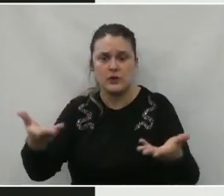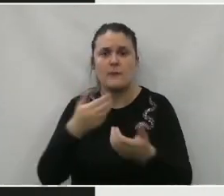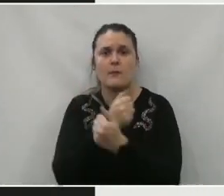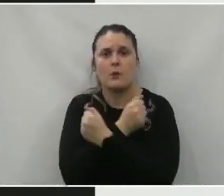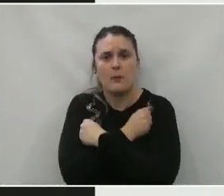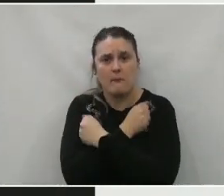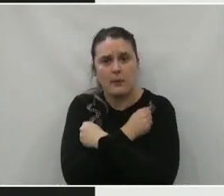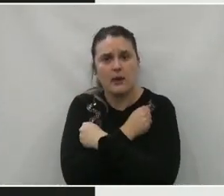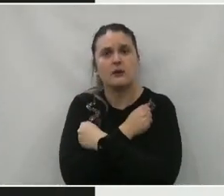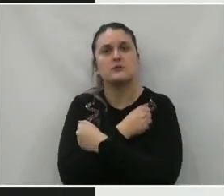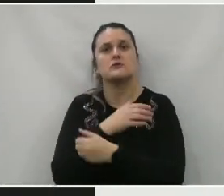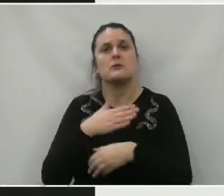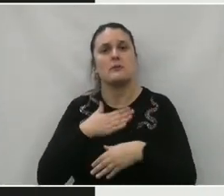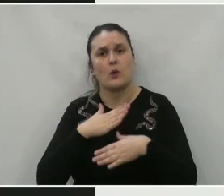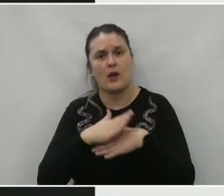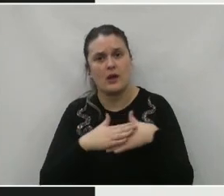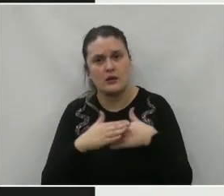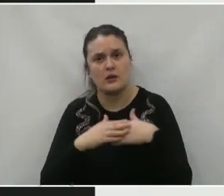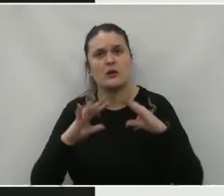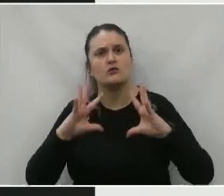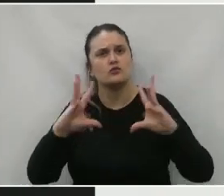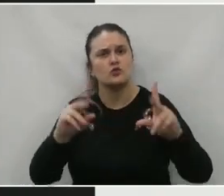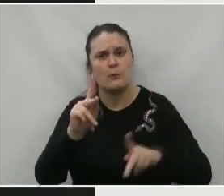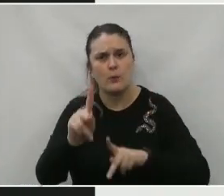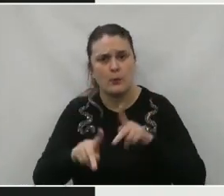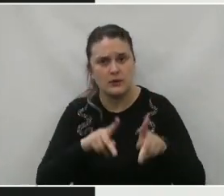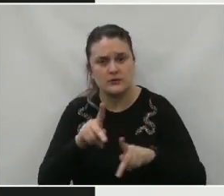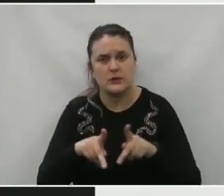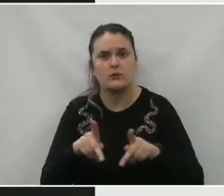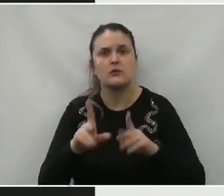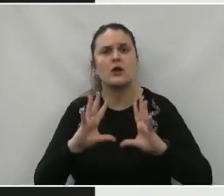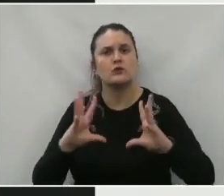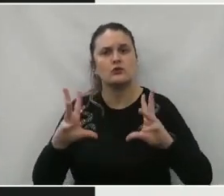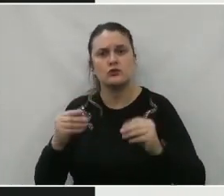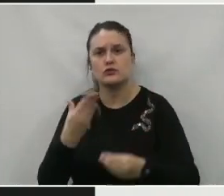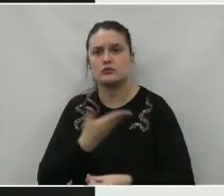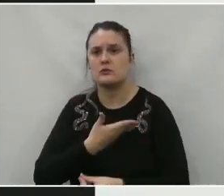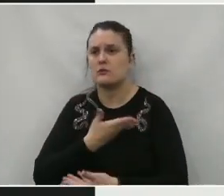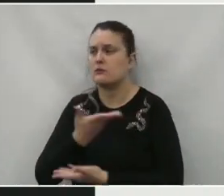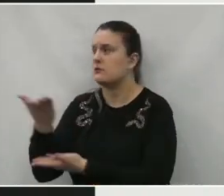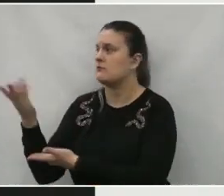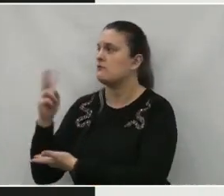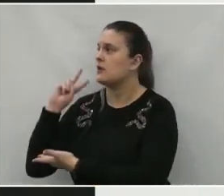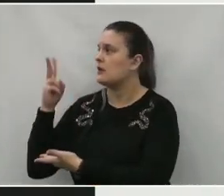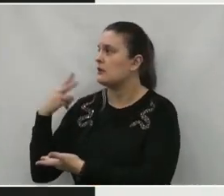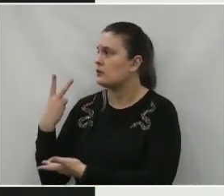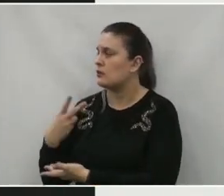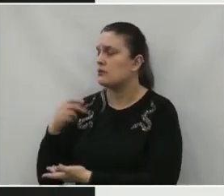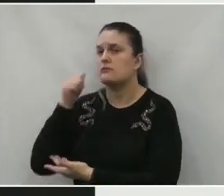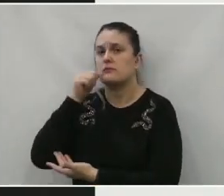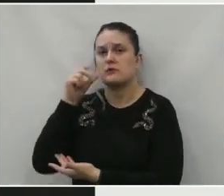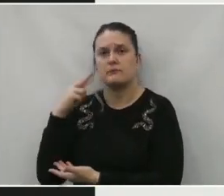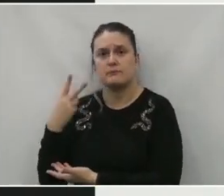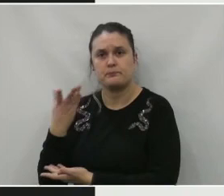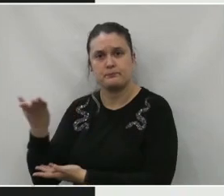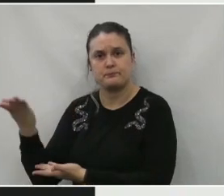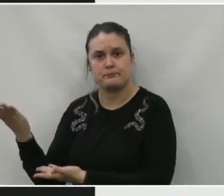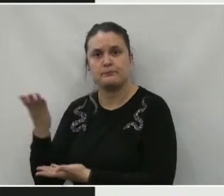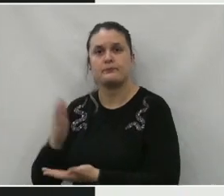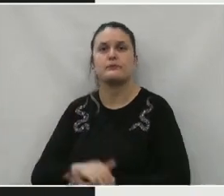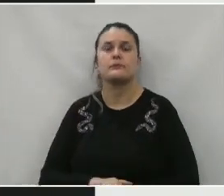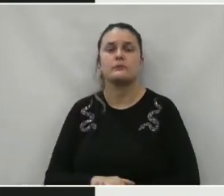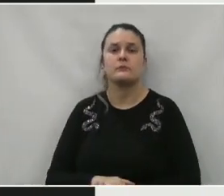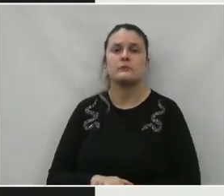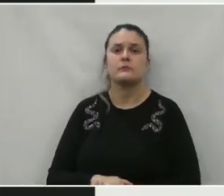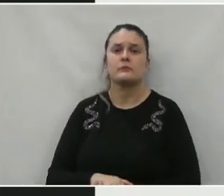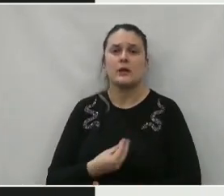meu abraço, o meu carinho a todo o povo e a todos os meus colegas, né, vereadores